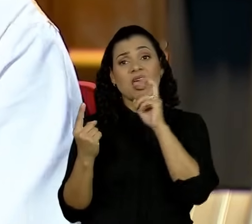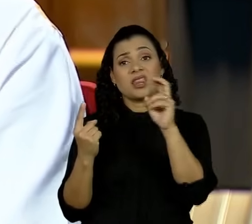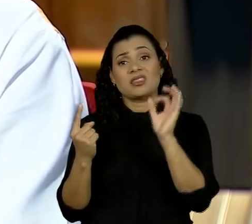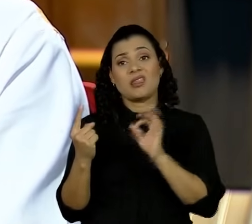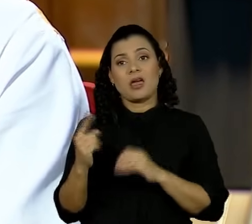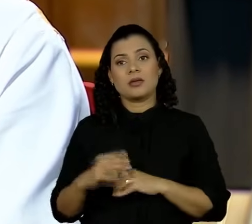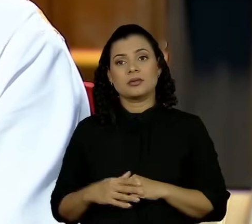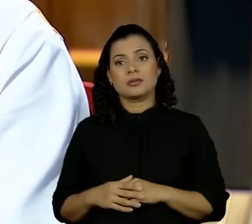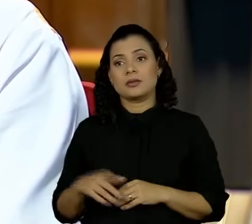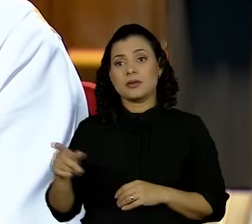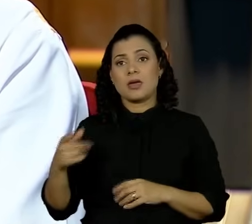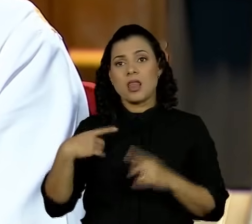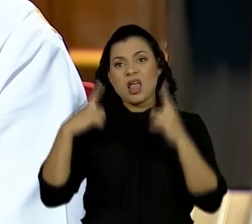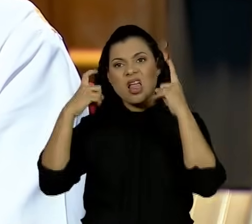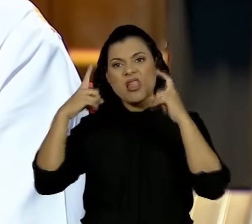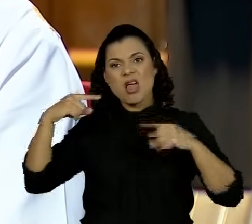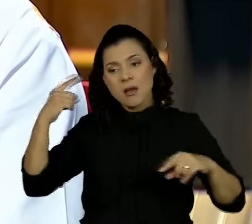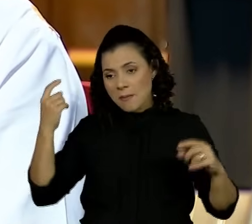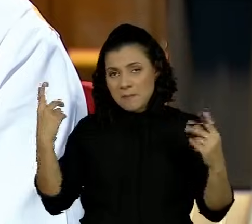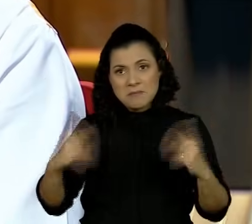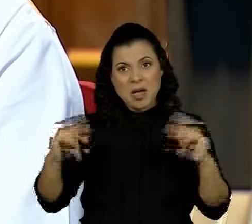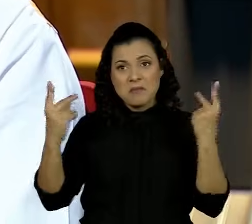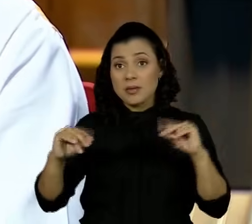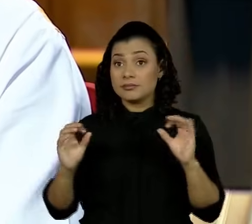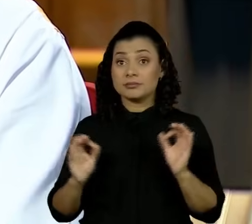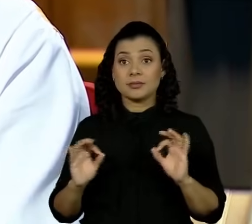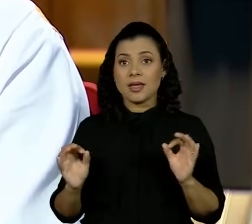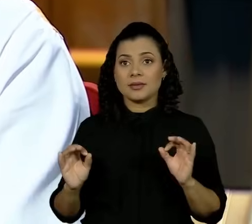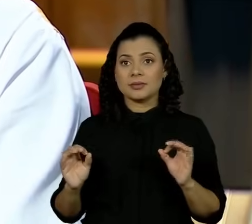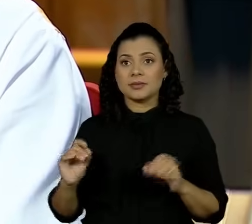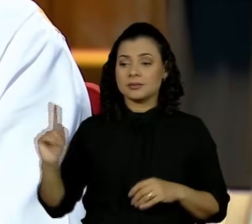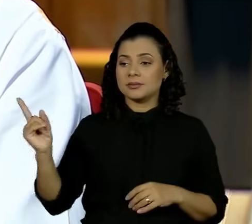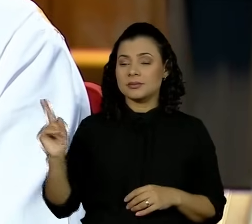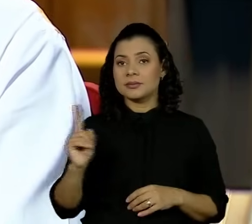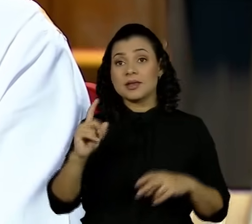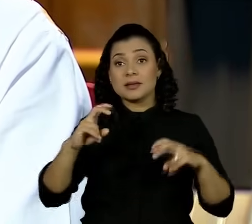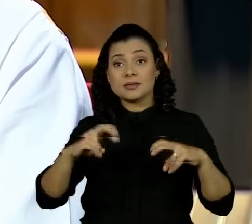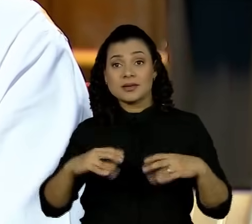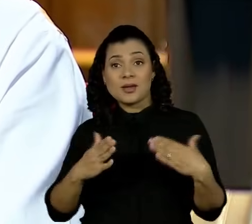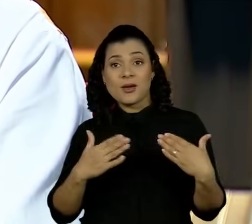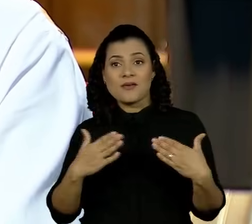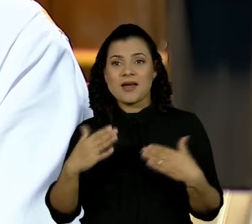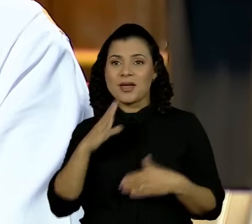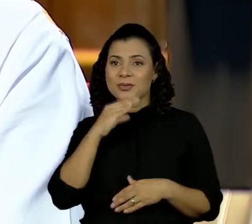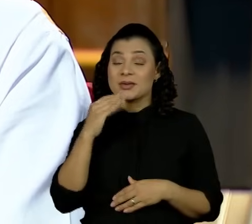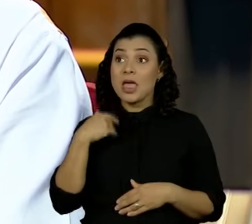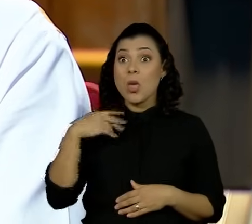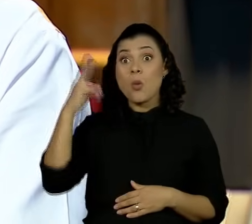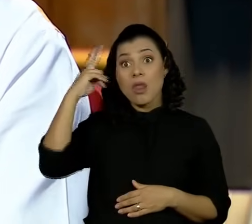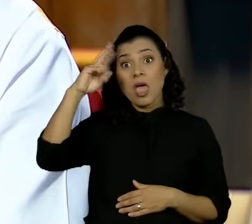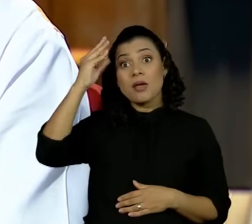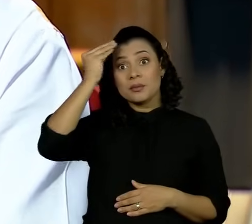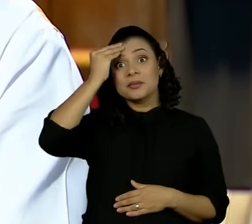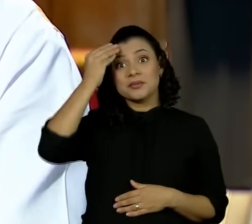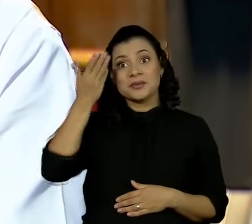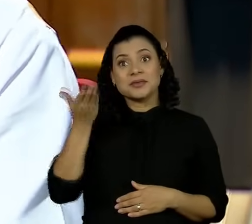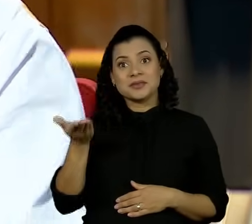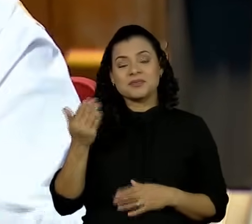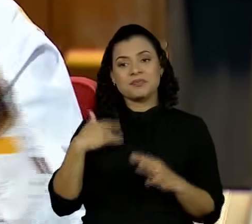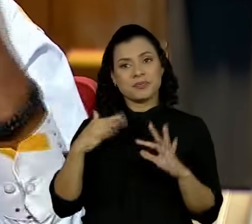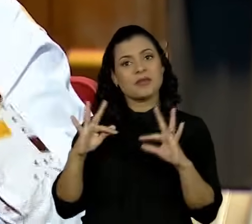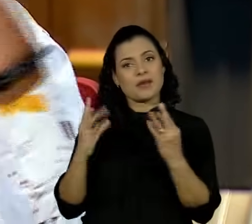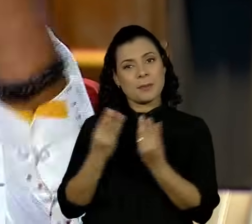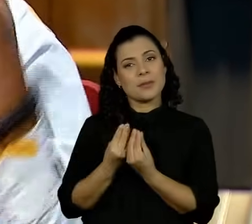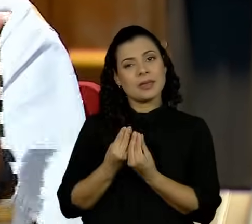não tinha que usar da violência. Ela conversava com adolescentes. Eu lembro de uma situação muito típica na minha família,